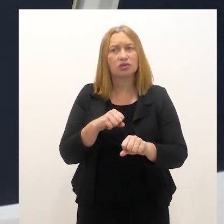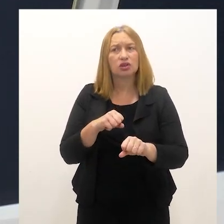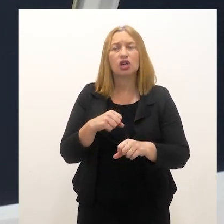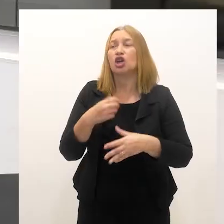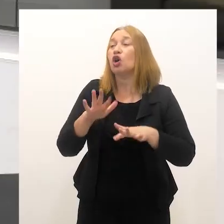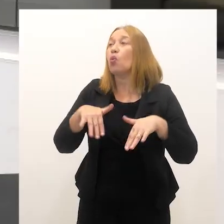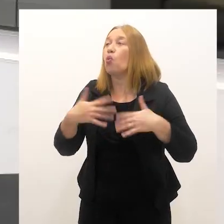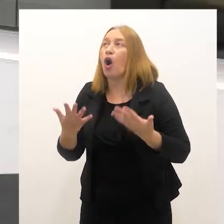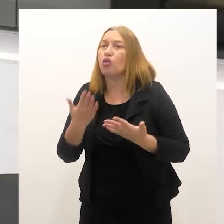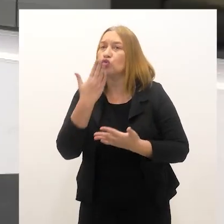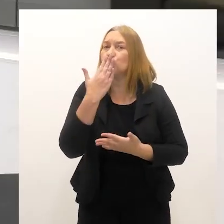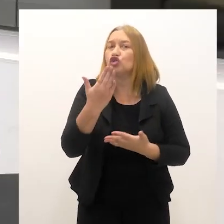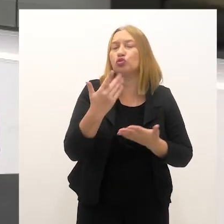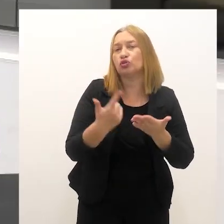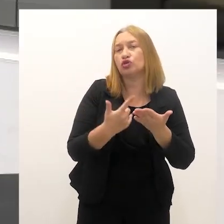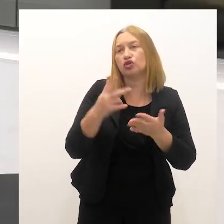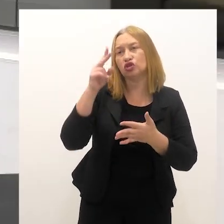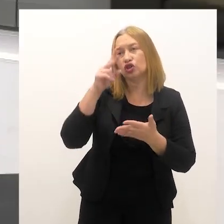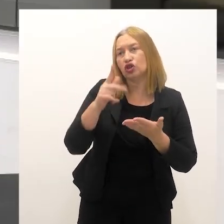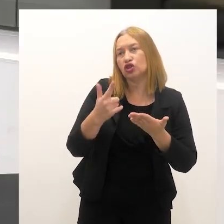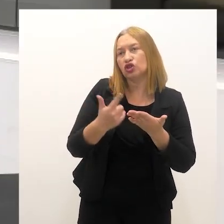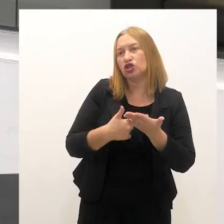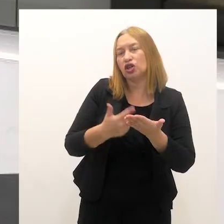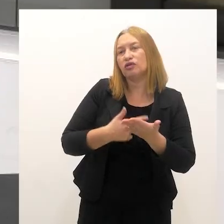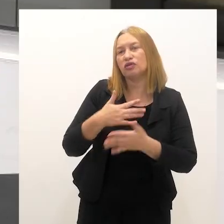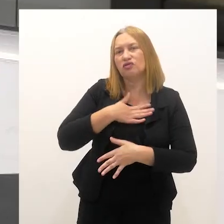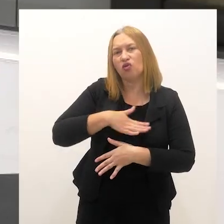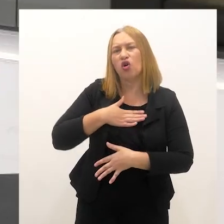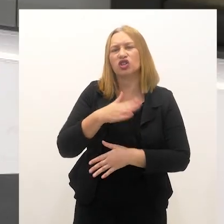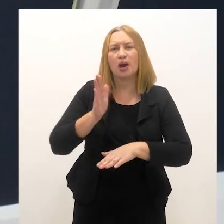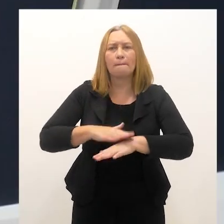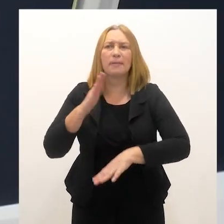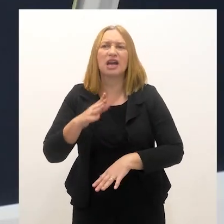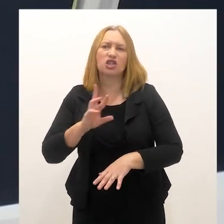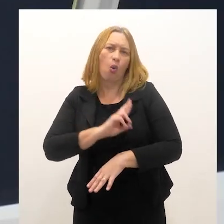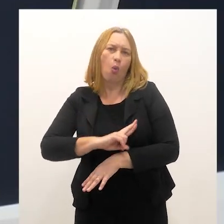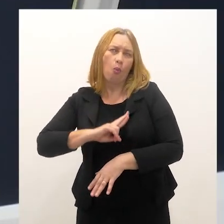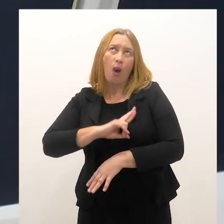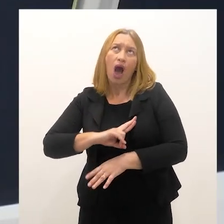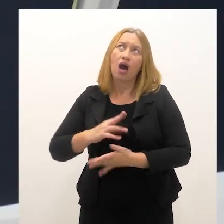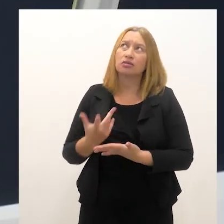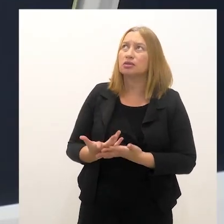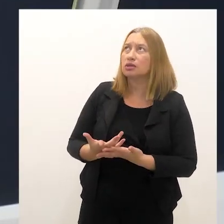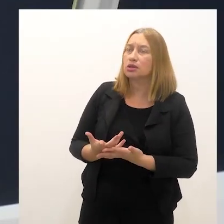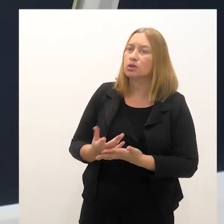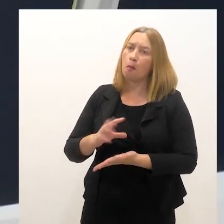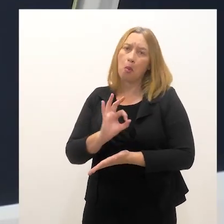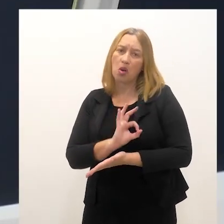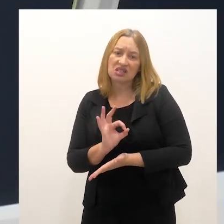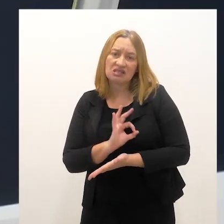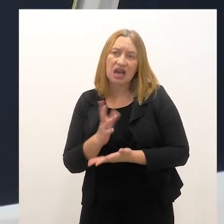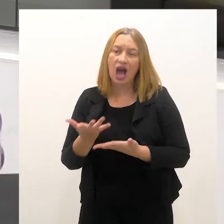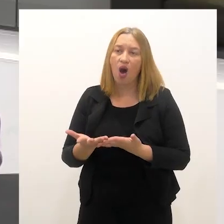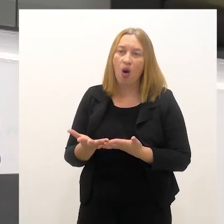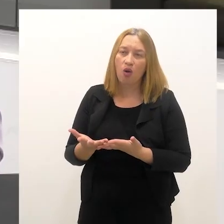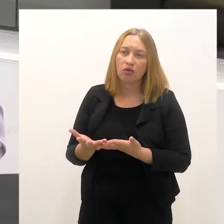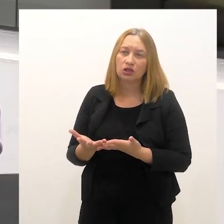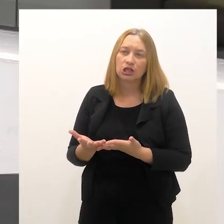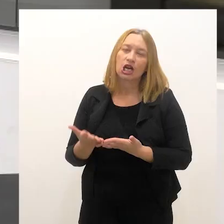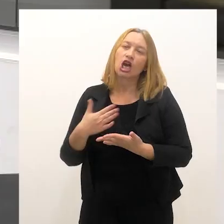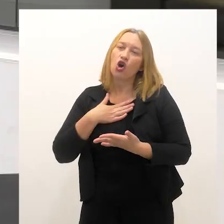como leitor. E qual tipo leitor, de histórias que te atraíram mais? Olha, eram os romances, eram os